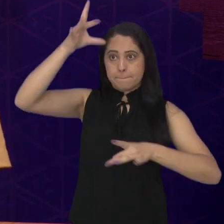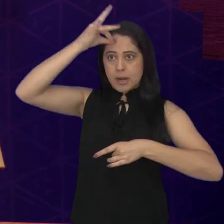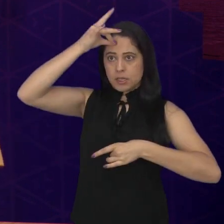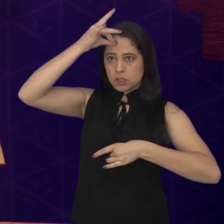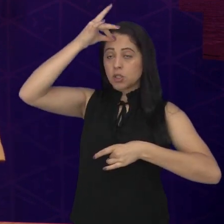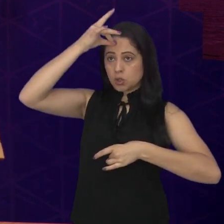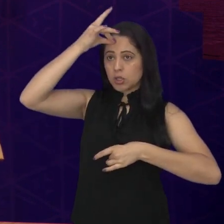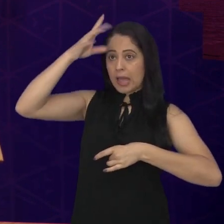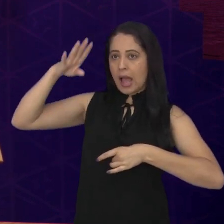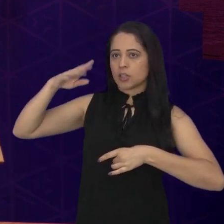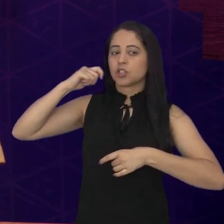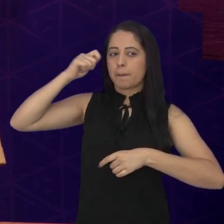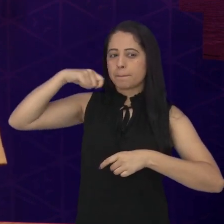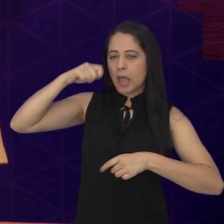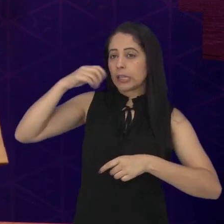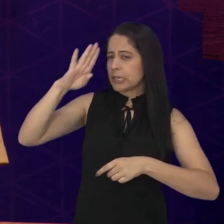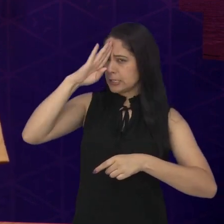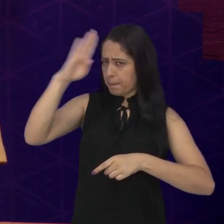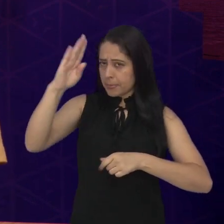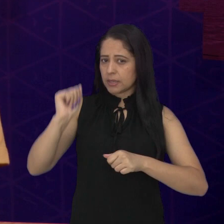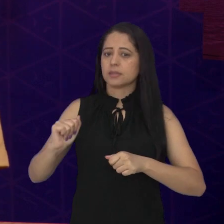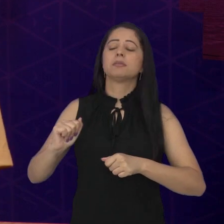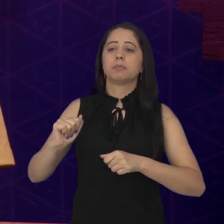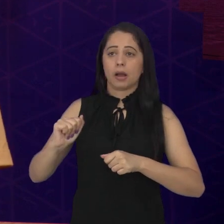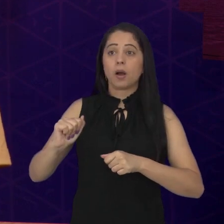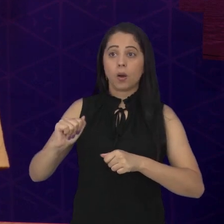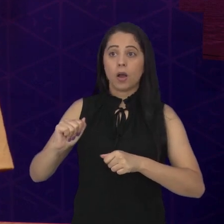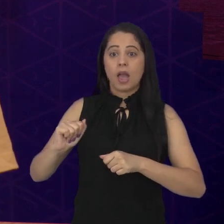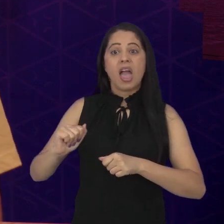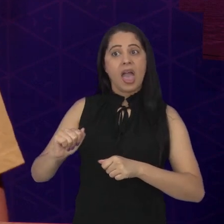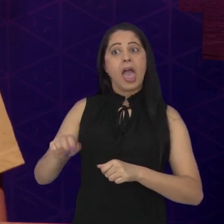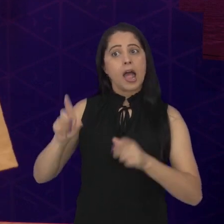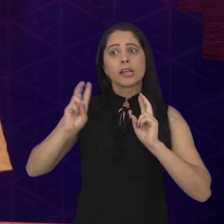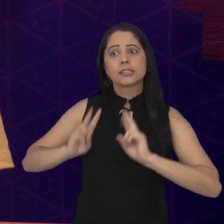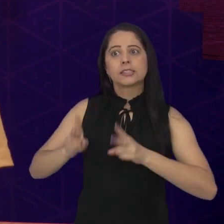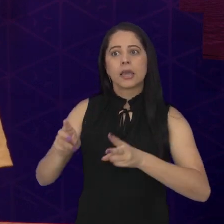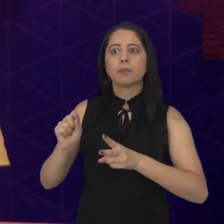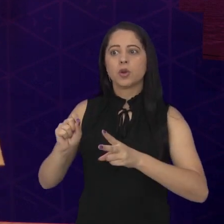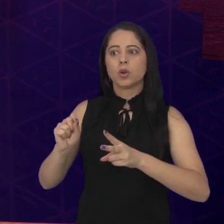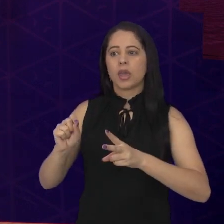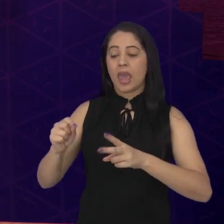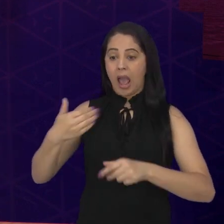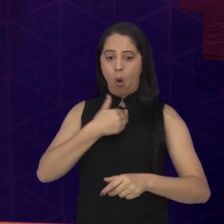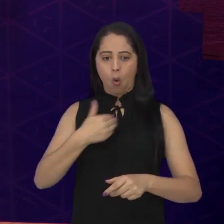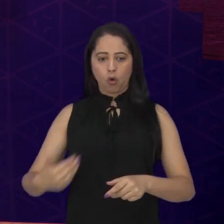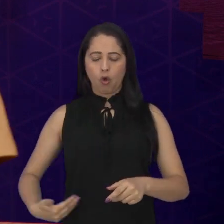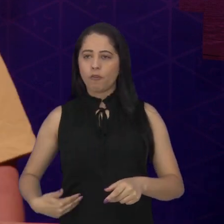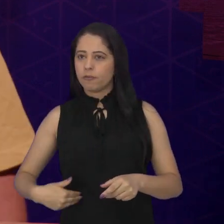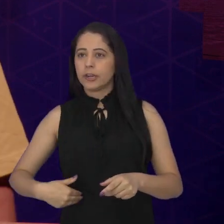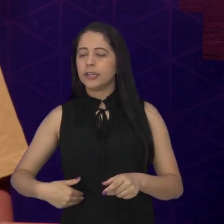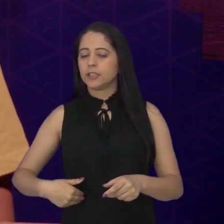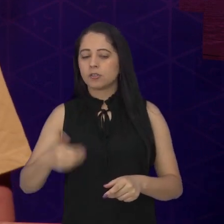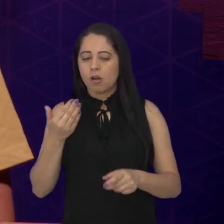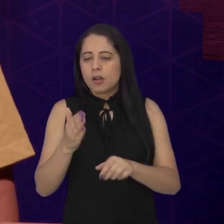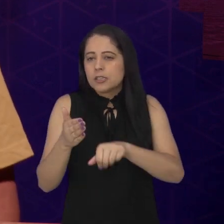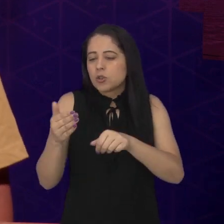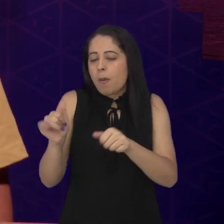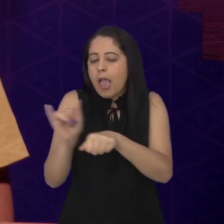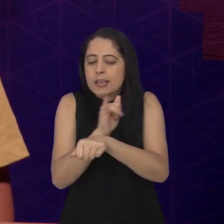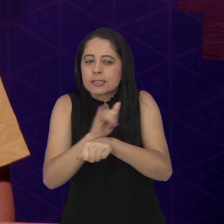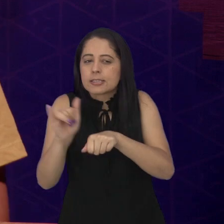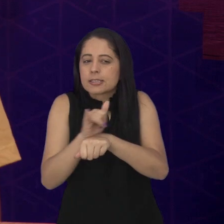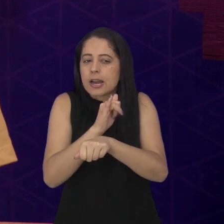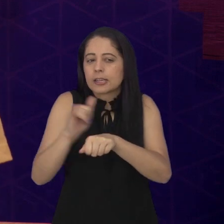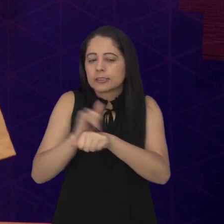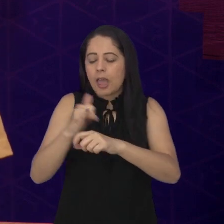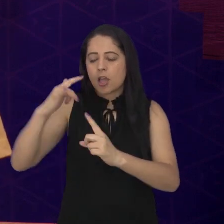a protagonista, depois que ela consegue sobreviver e tudo mais, ela é usada pelo sistema